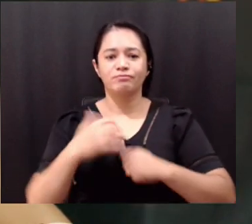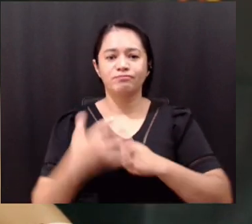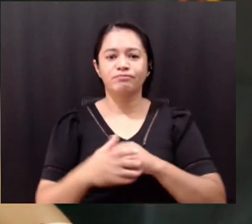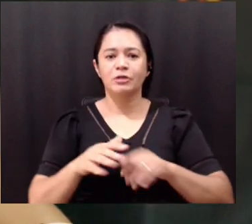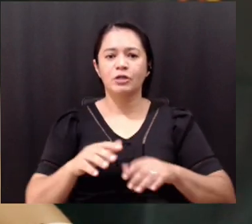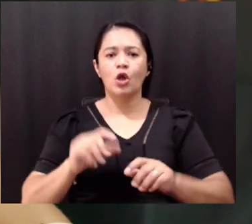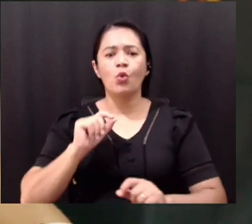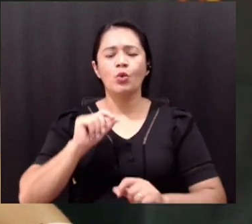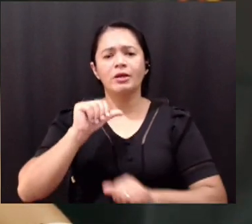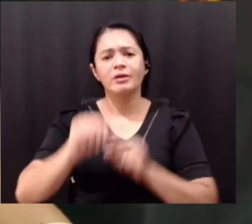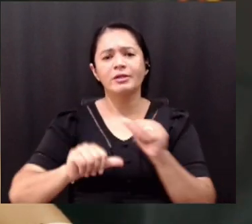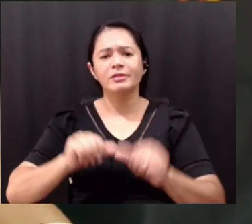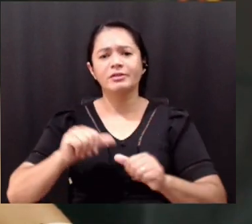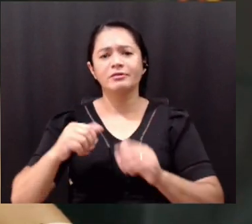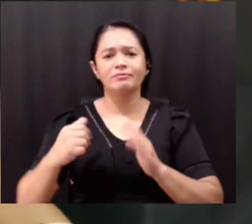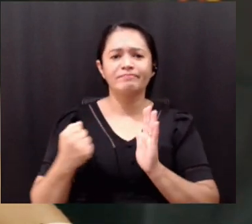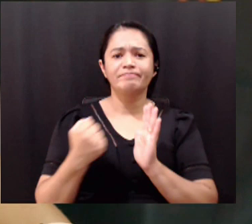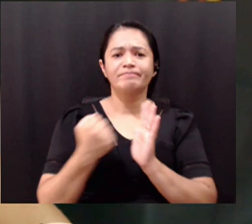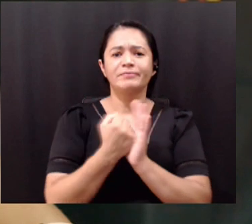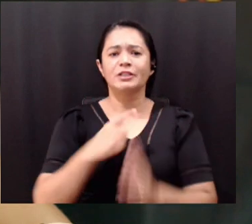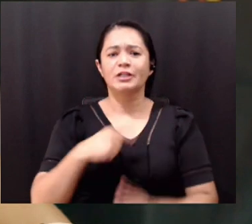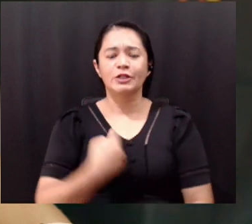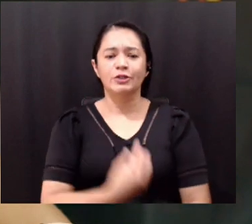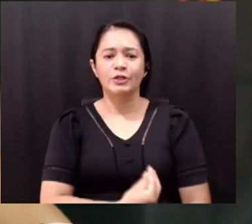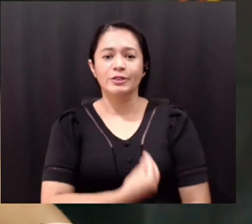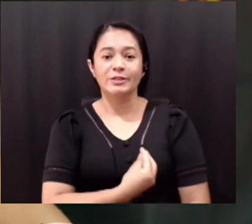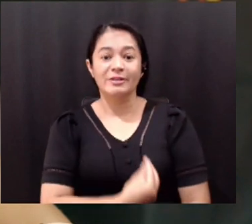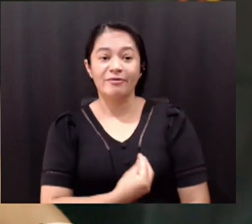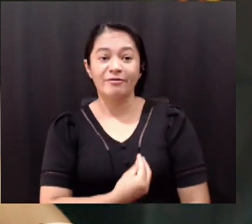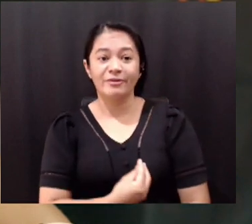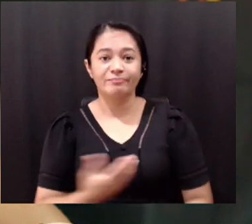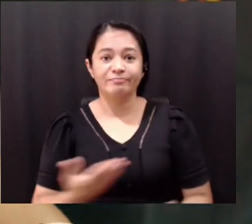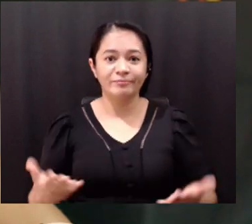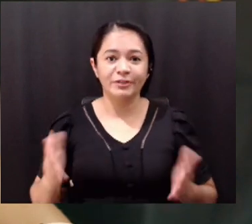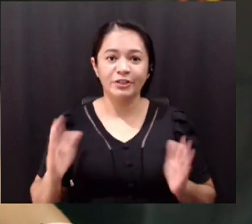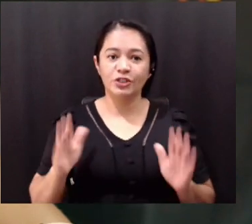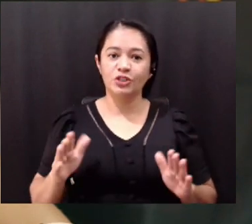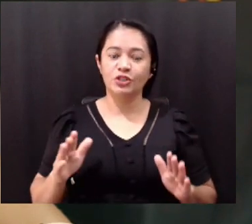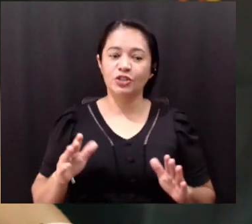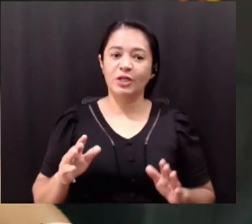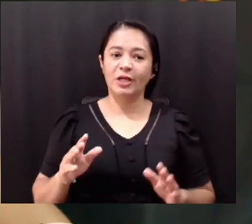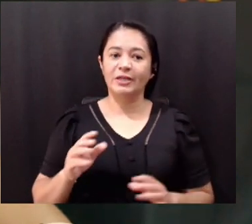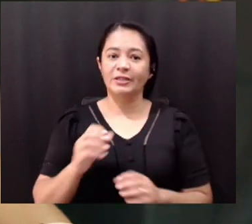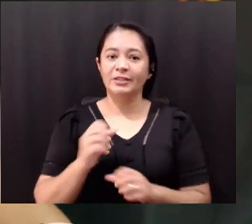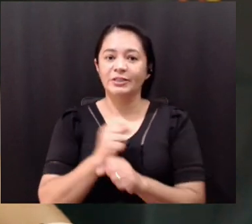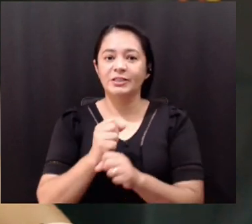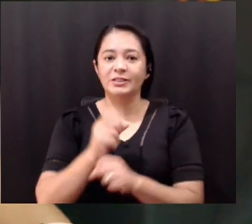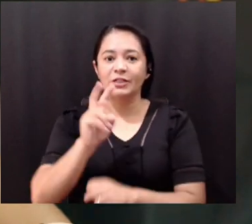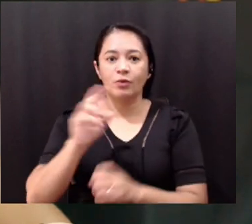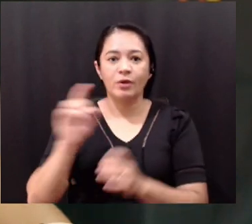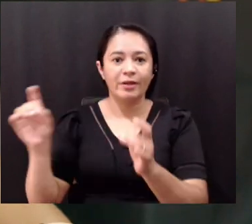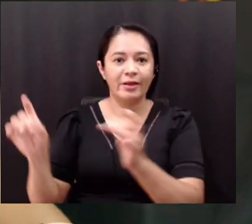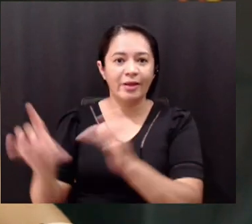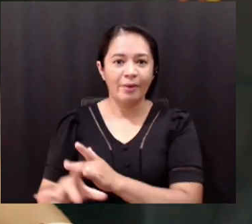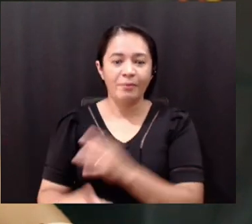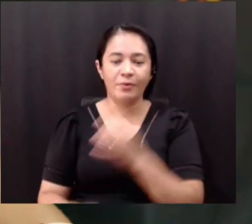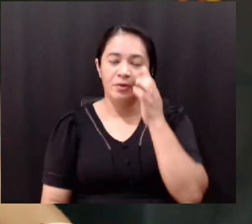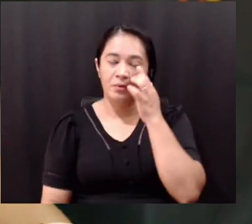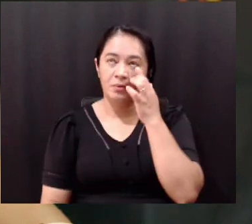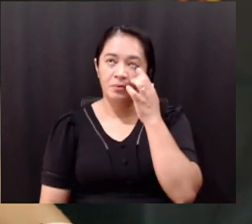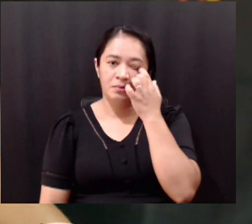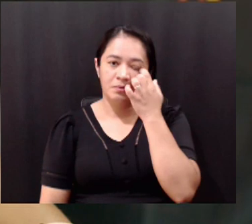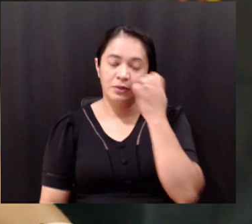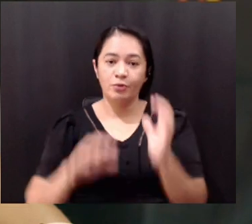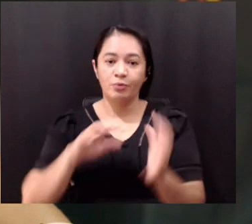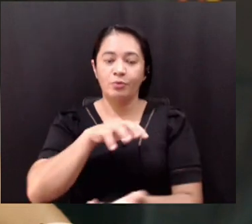impactaram a nossa rotina? Afinal de contas, já se passaram 5 anos da pandemia que parou o mundo. E aí,